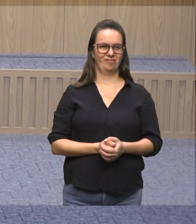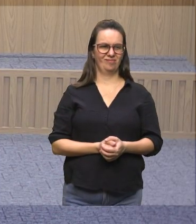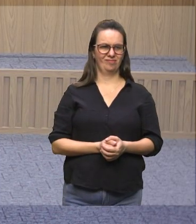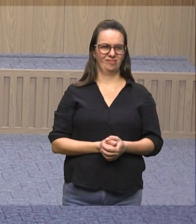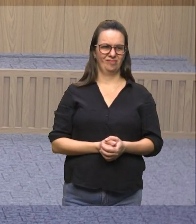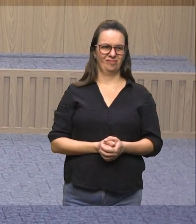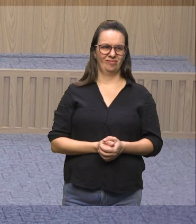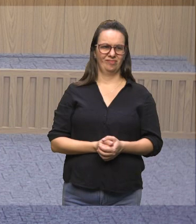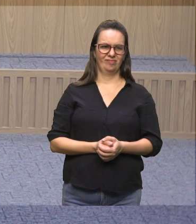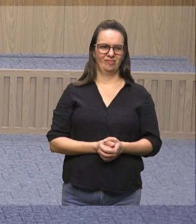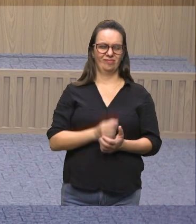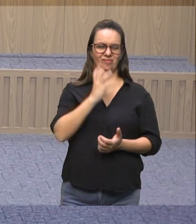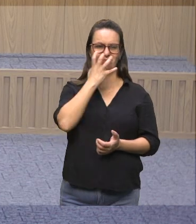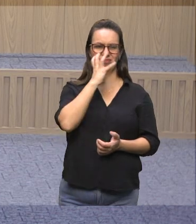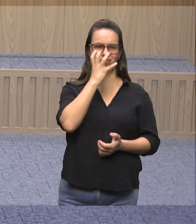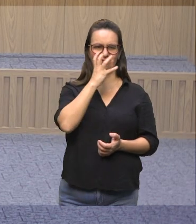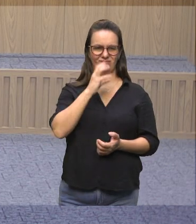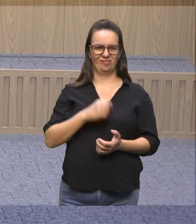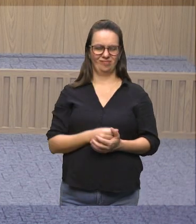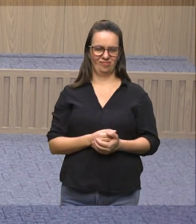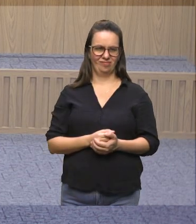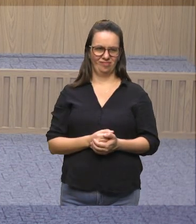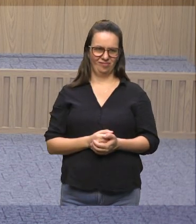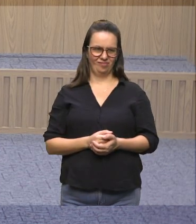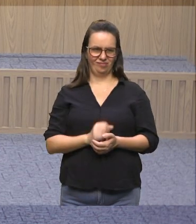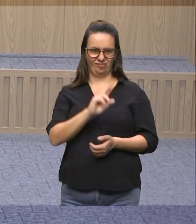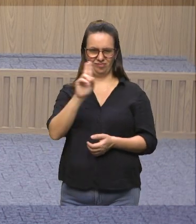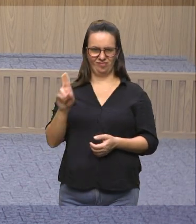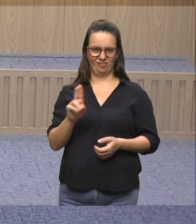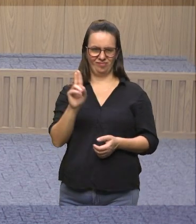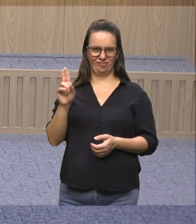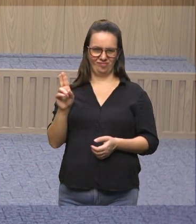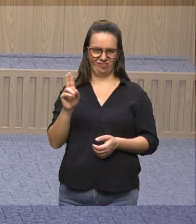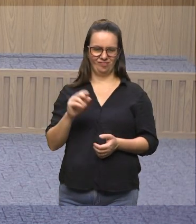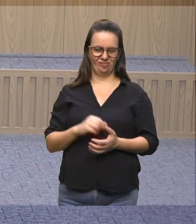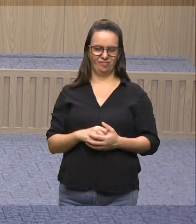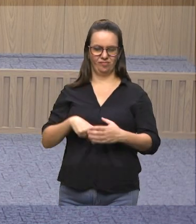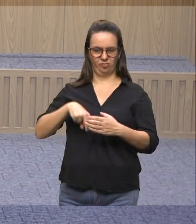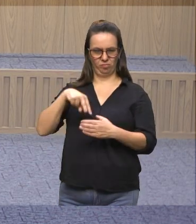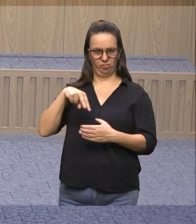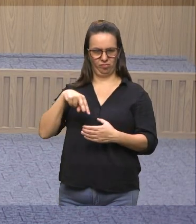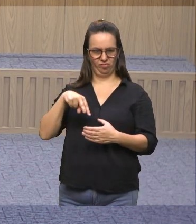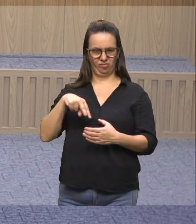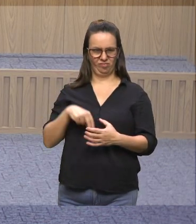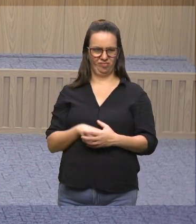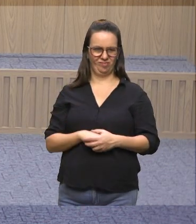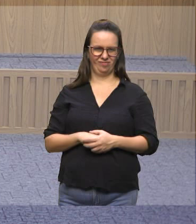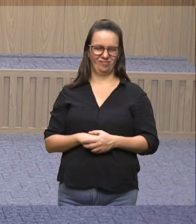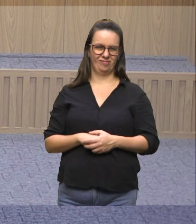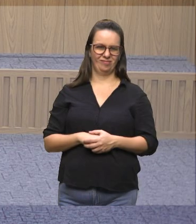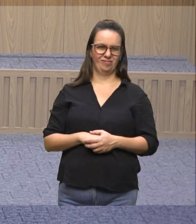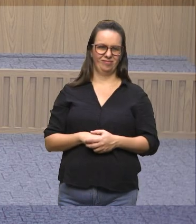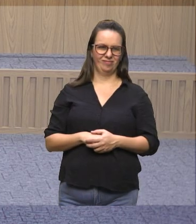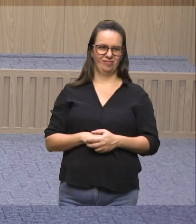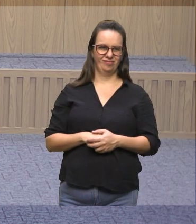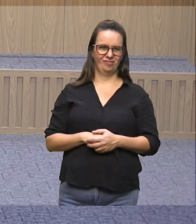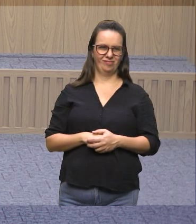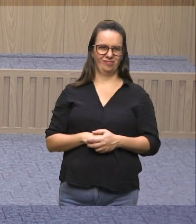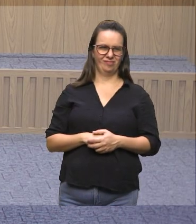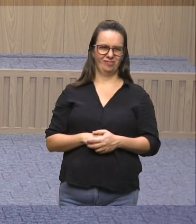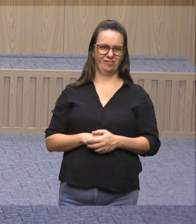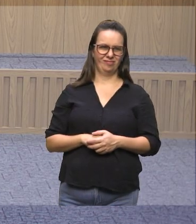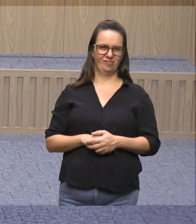Vereador Alexandre Cachorrão, o senhor fará uso da palavra? Com a palavra, o